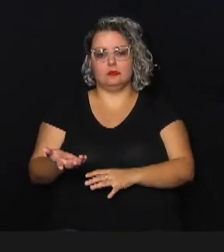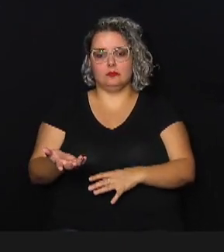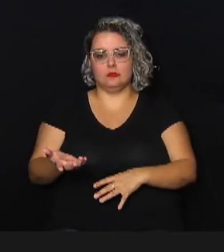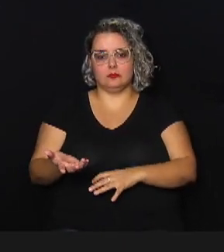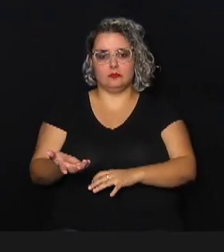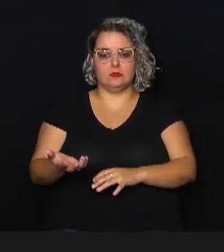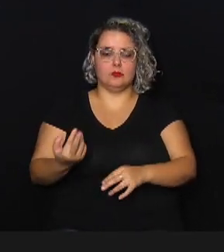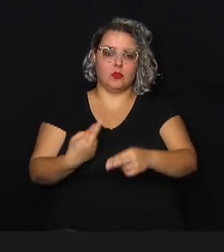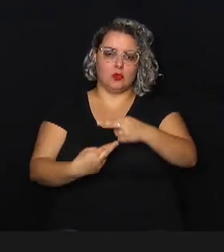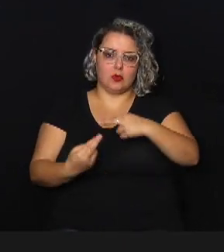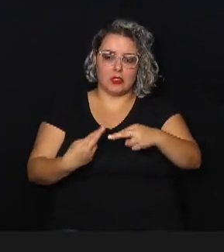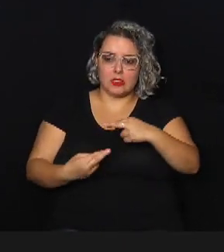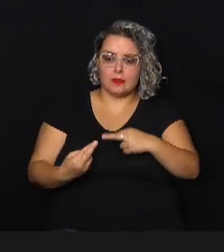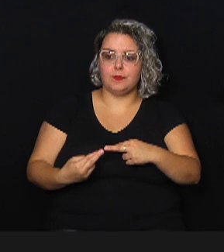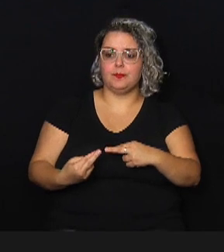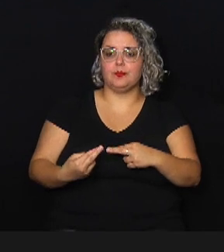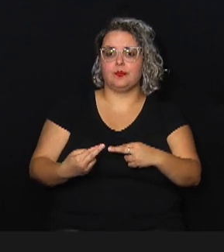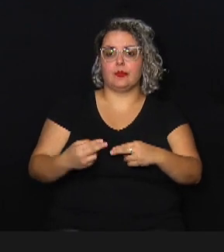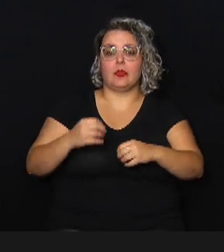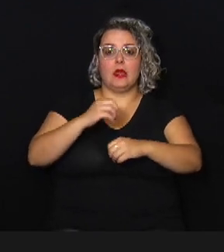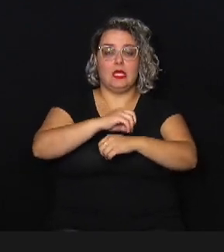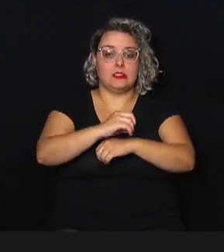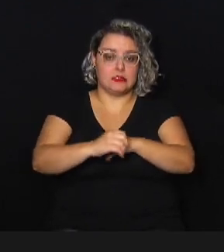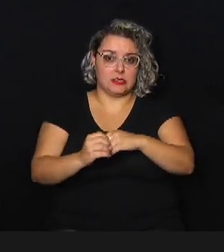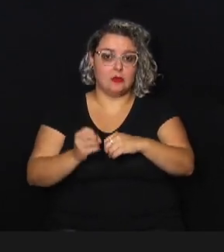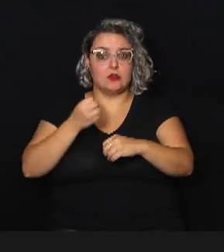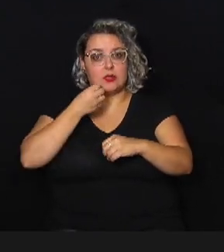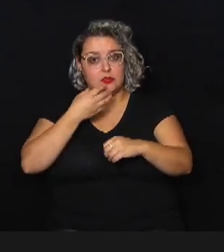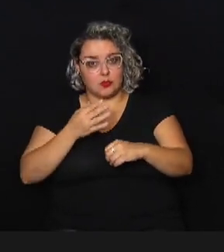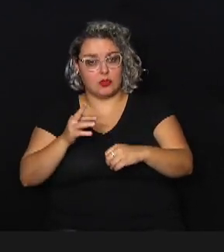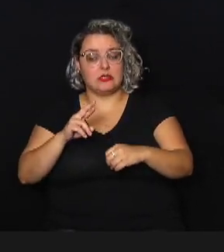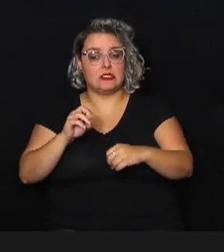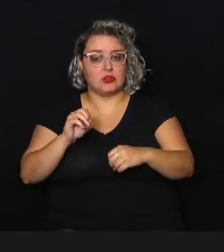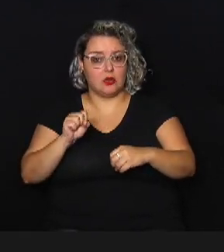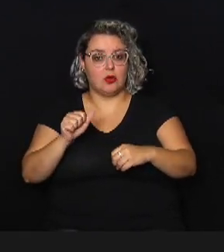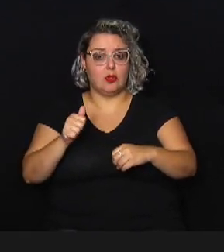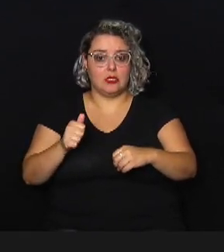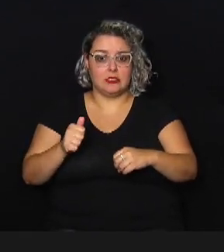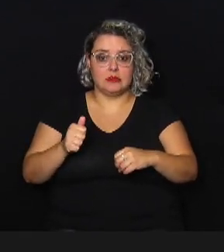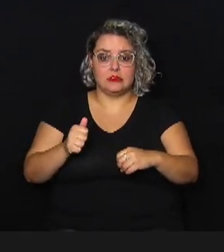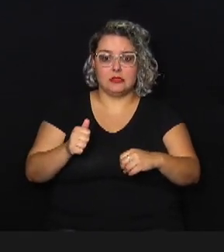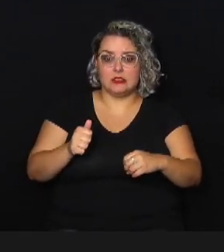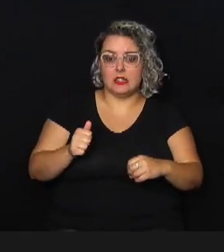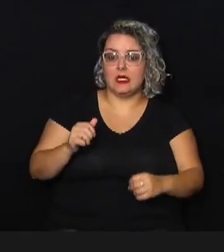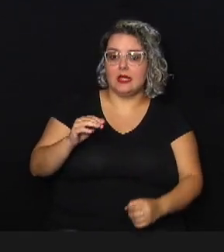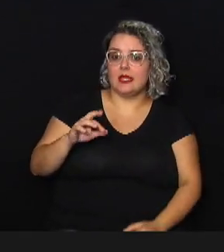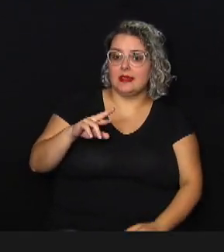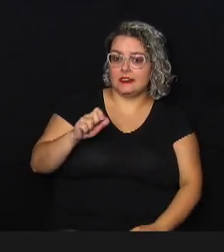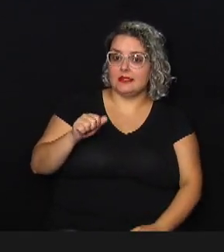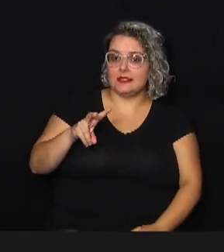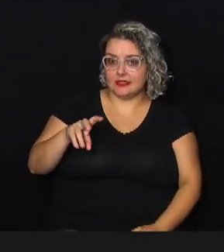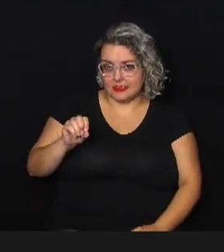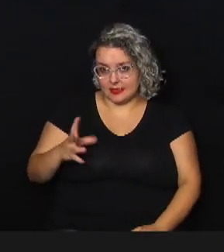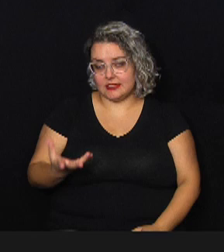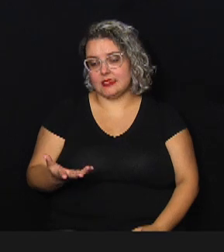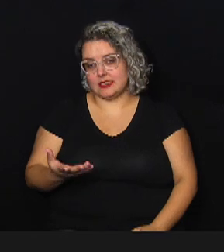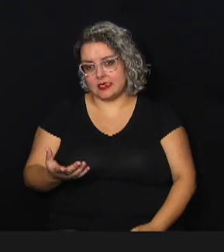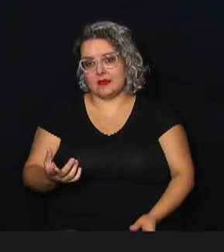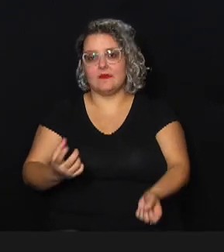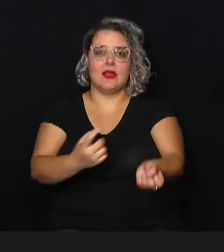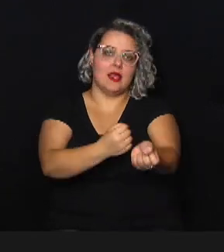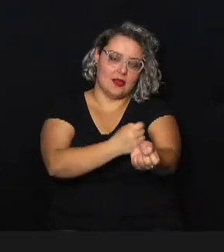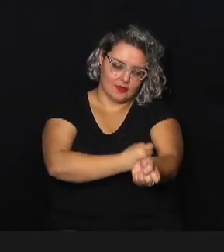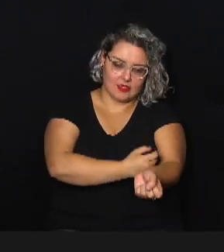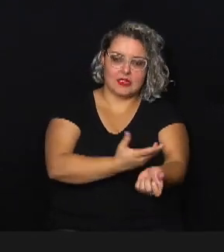correlacionando, seriam as células boas, né, e os cravos, as células ruins. Nada contra os cravos, por favor, mas é só uma questão da